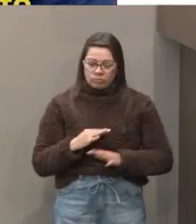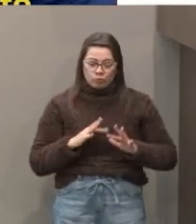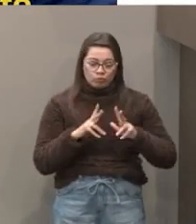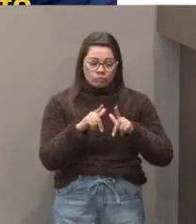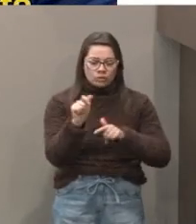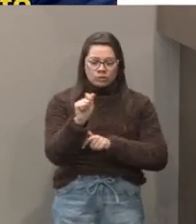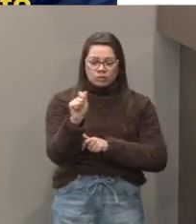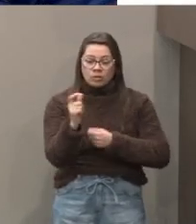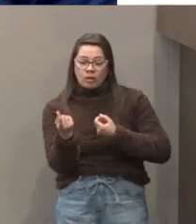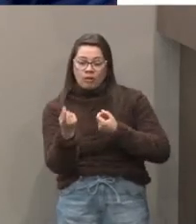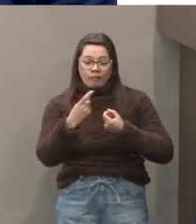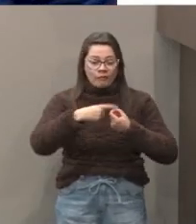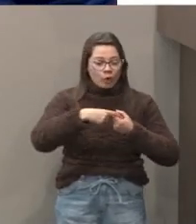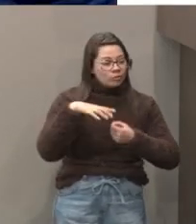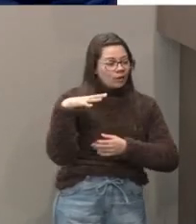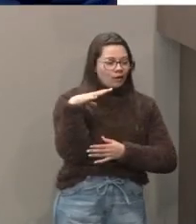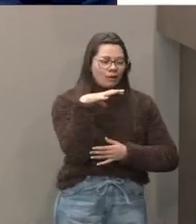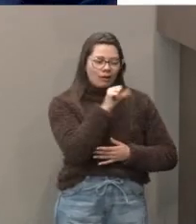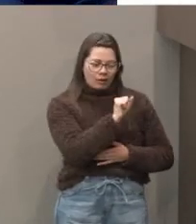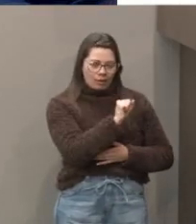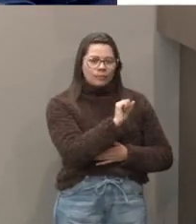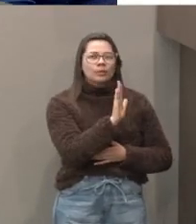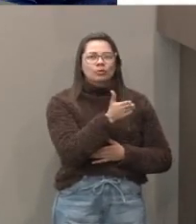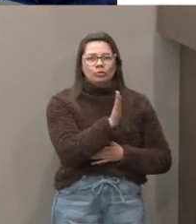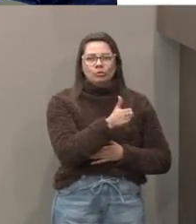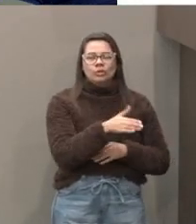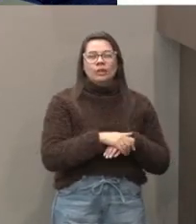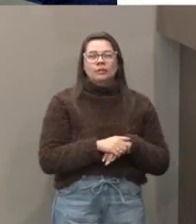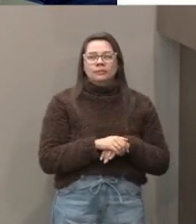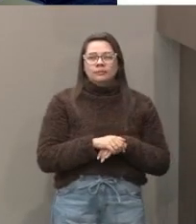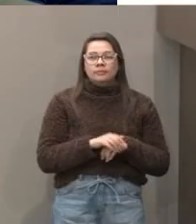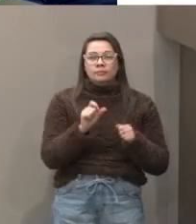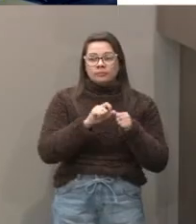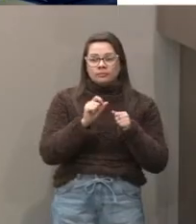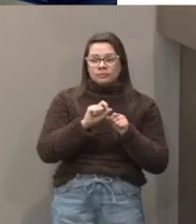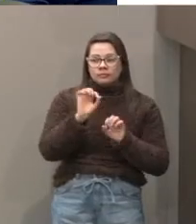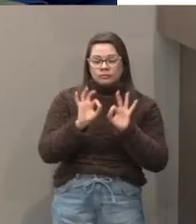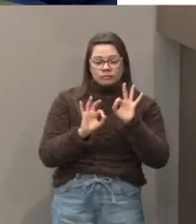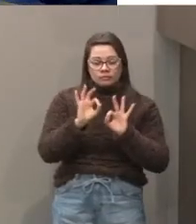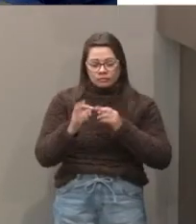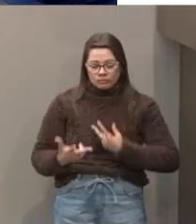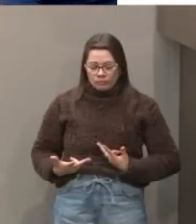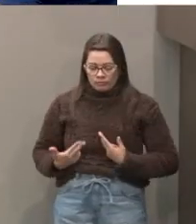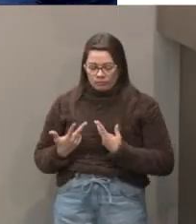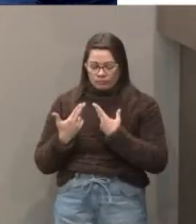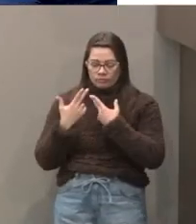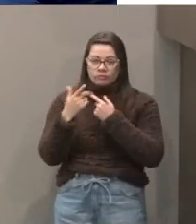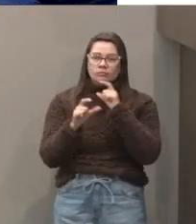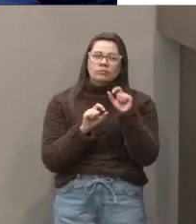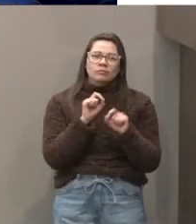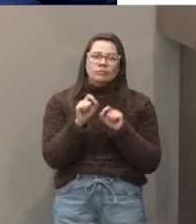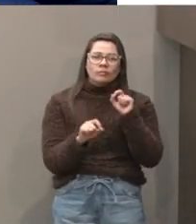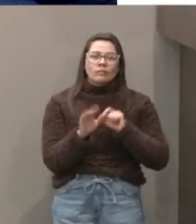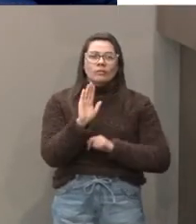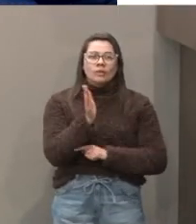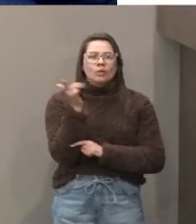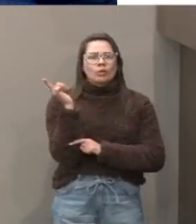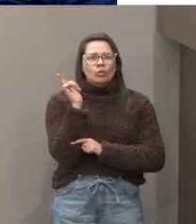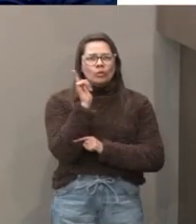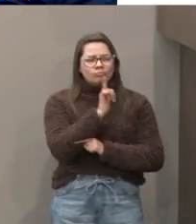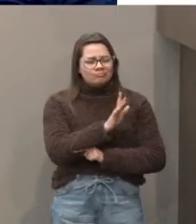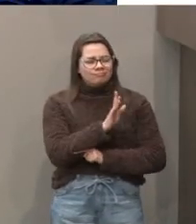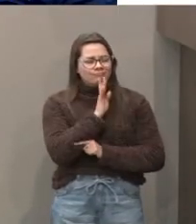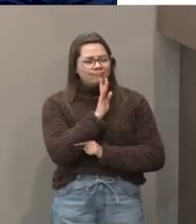e já volta para o atendimento com o médico, né? E aí é feita aquela cirurgia assim que já amanhece super